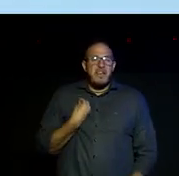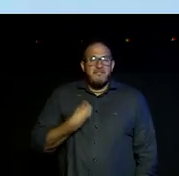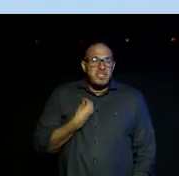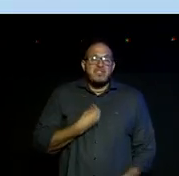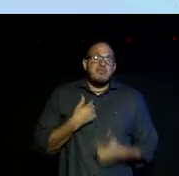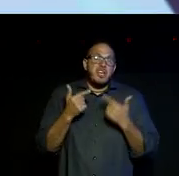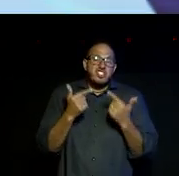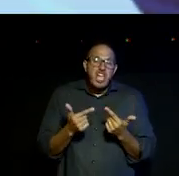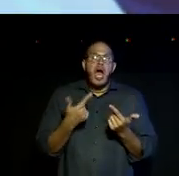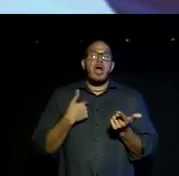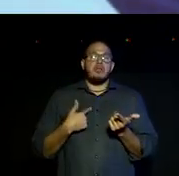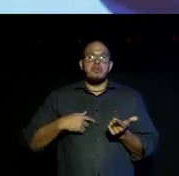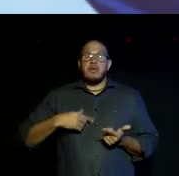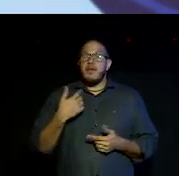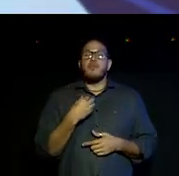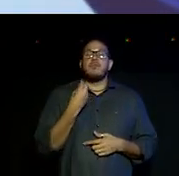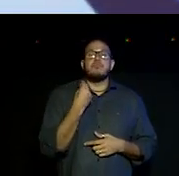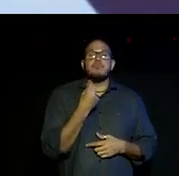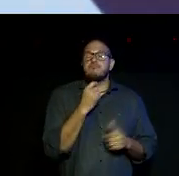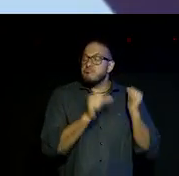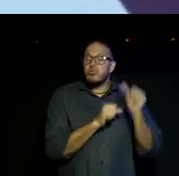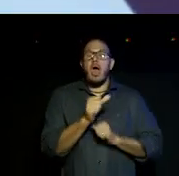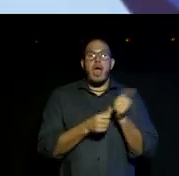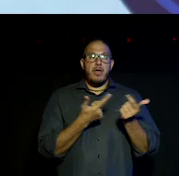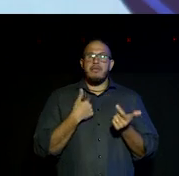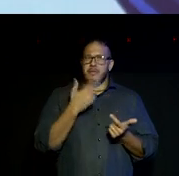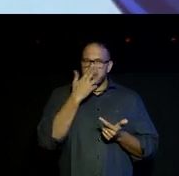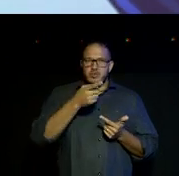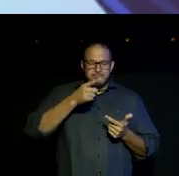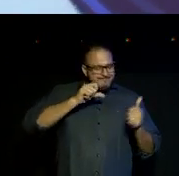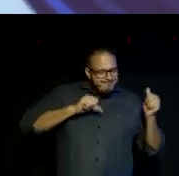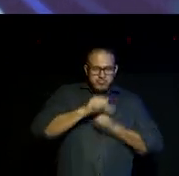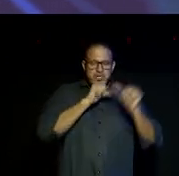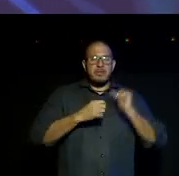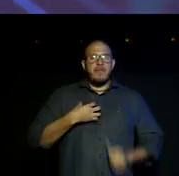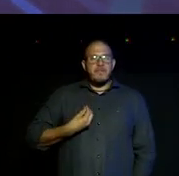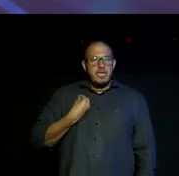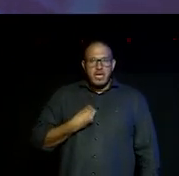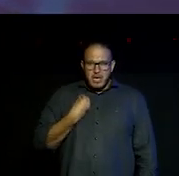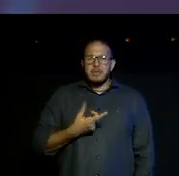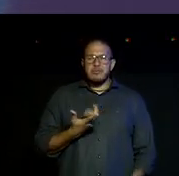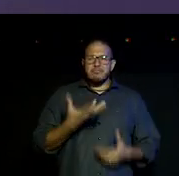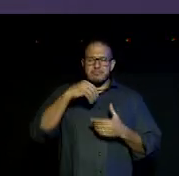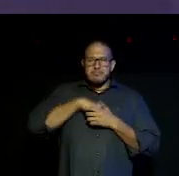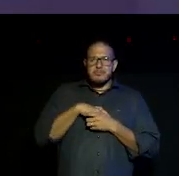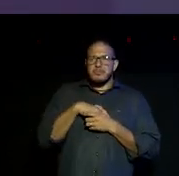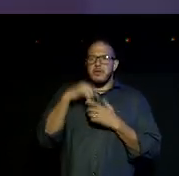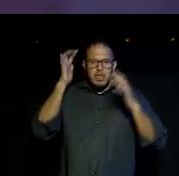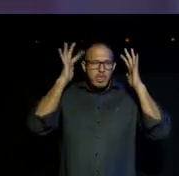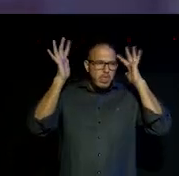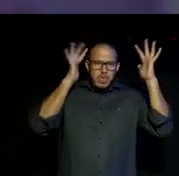fica uma chatura, vamos fugir. E as rotas de fuga também já estão todas prontinhas. Todo tipo de fuga e